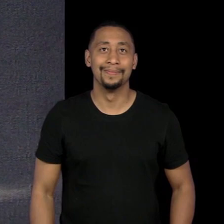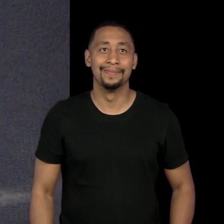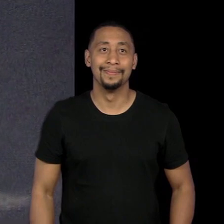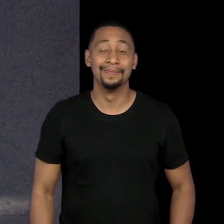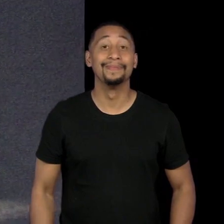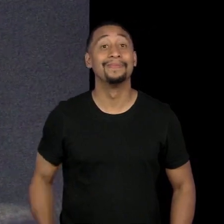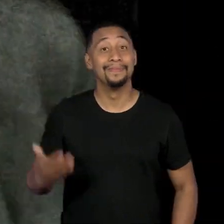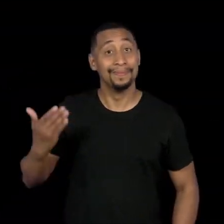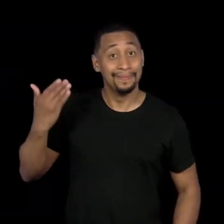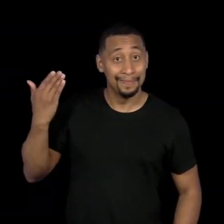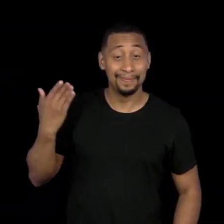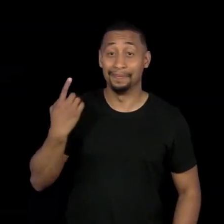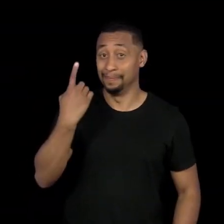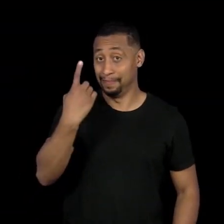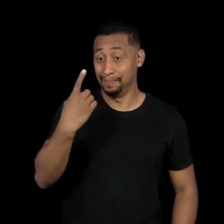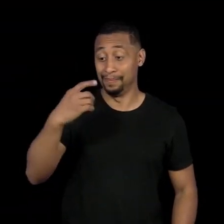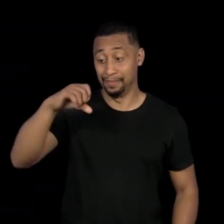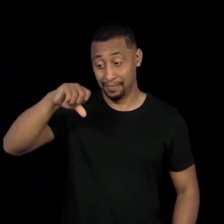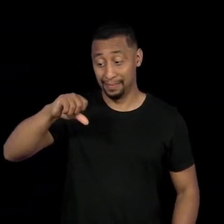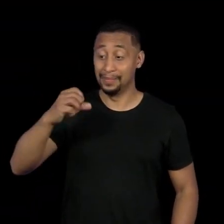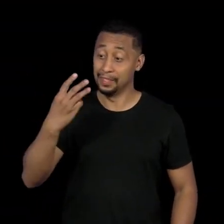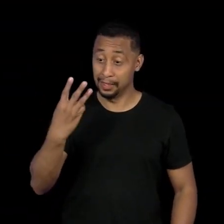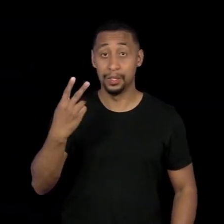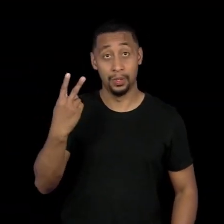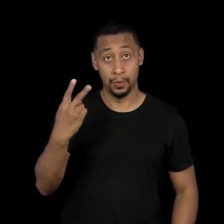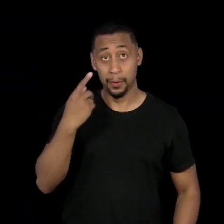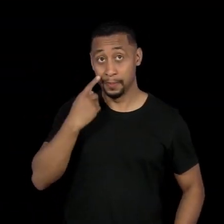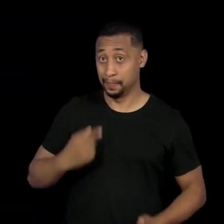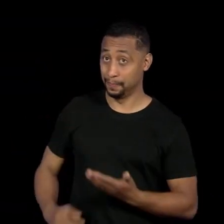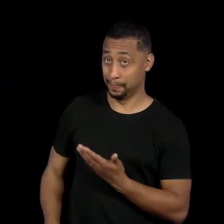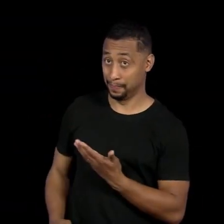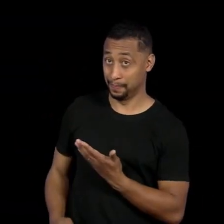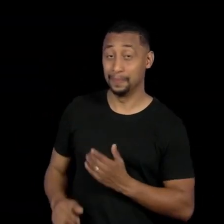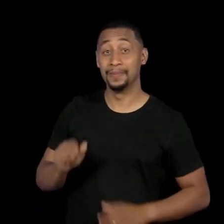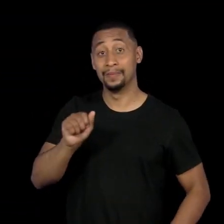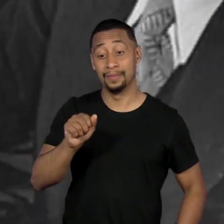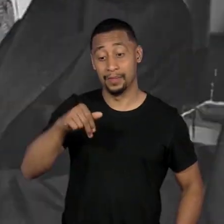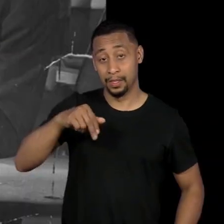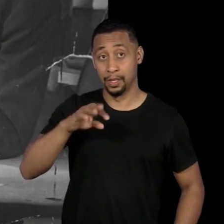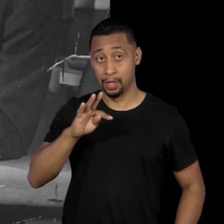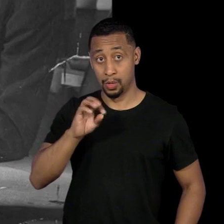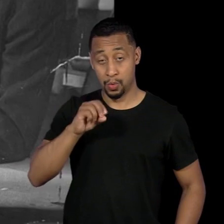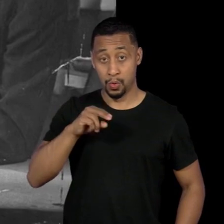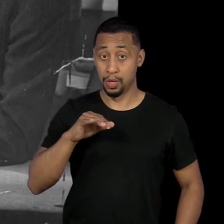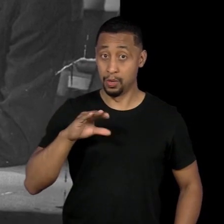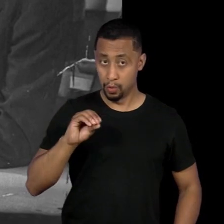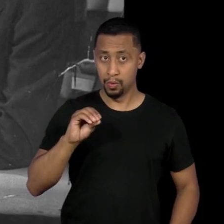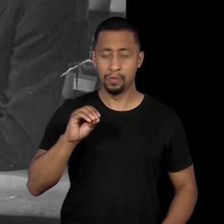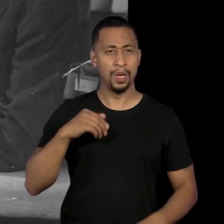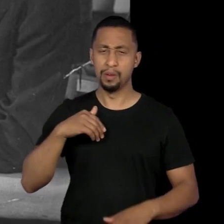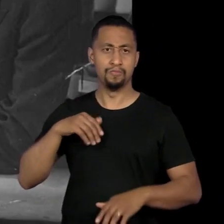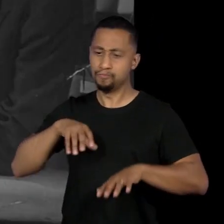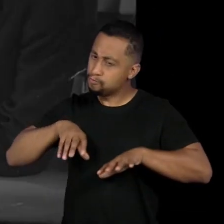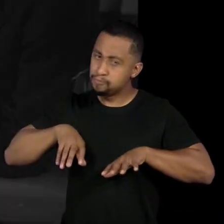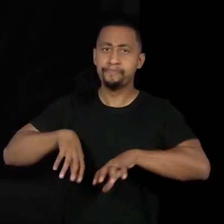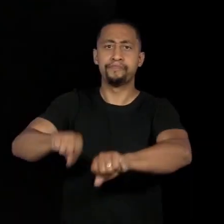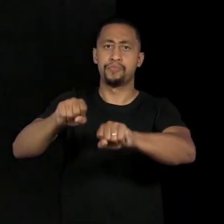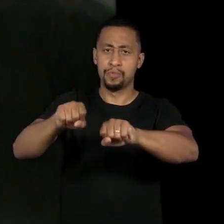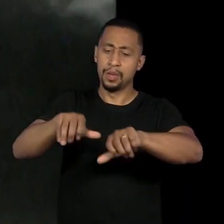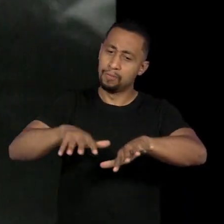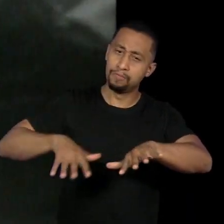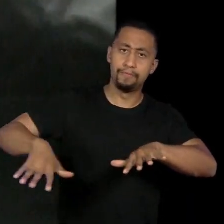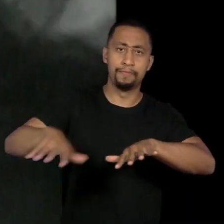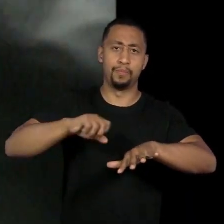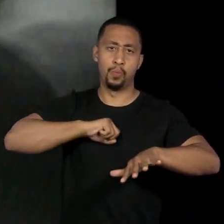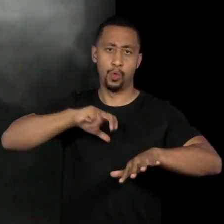Em 1932, Antônio Salazar assumiu o poder em Portugal e instaurou um regime inspirado